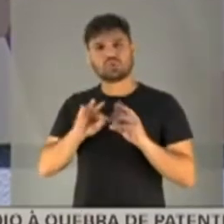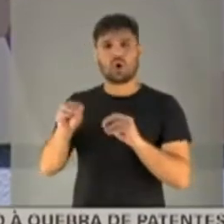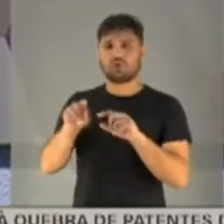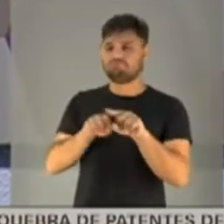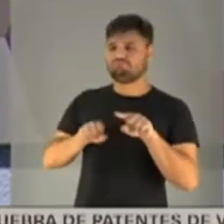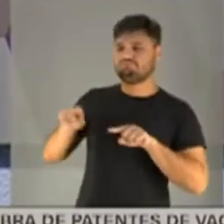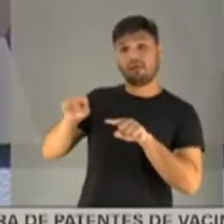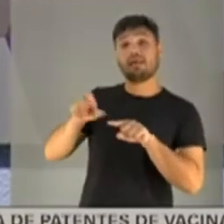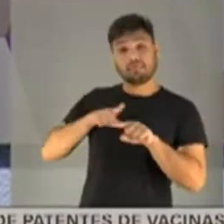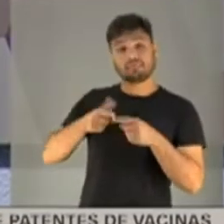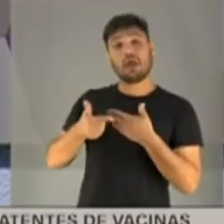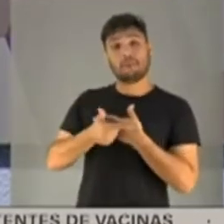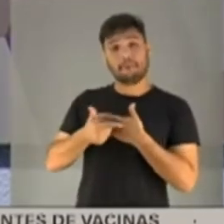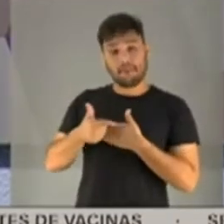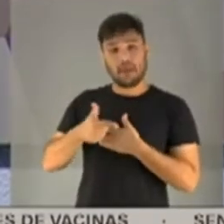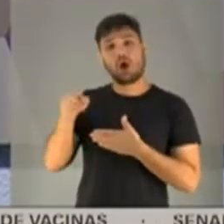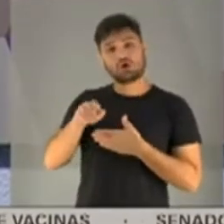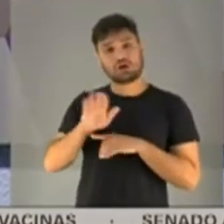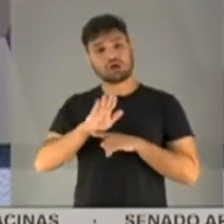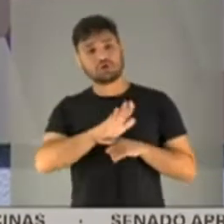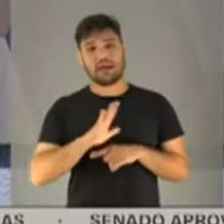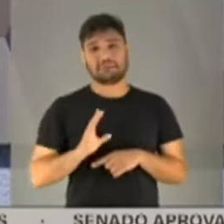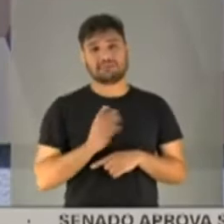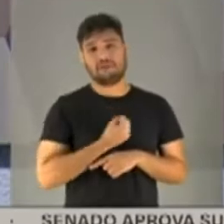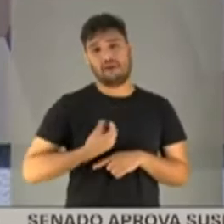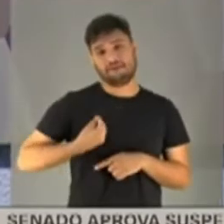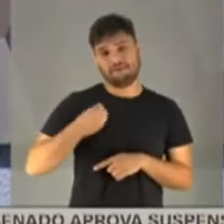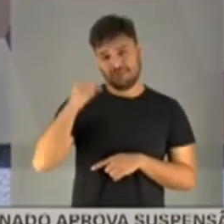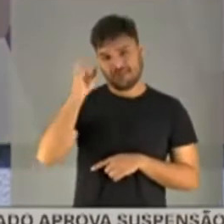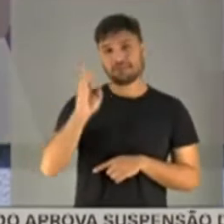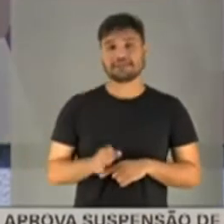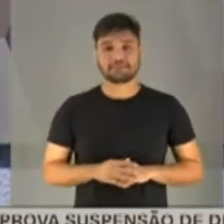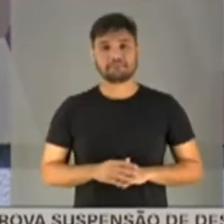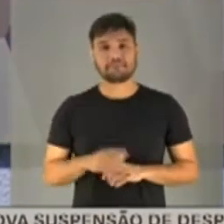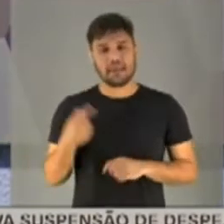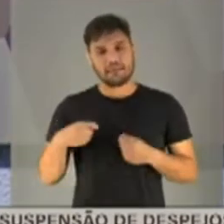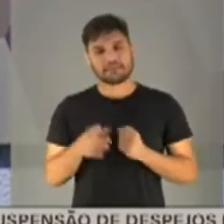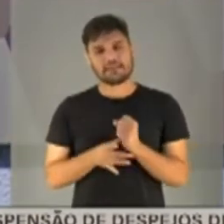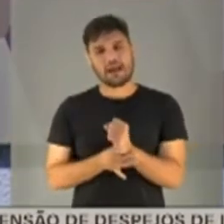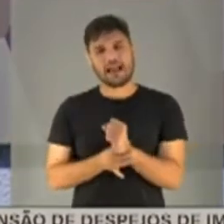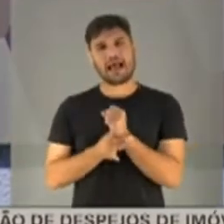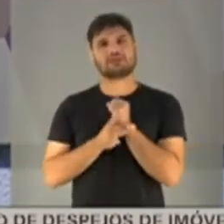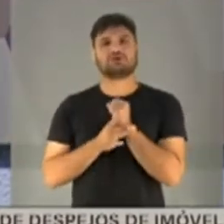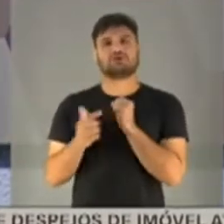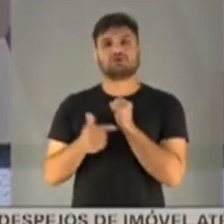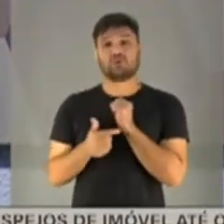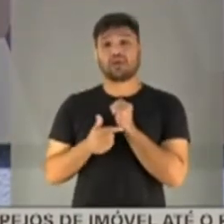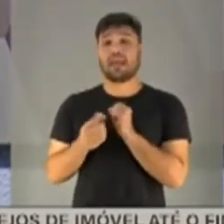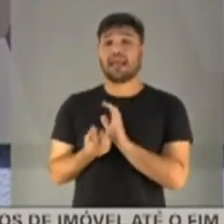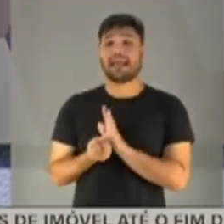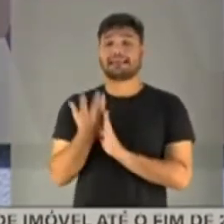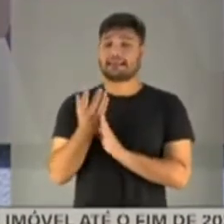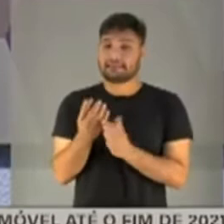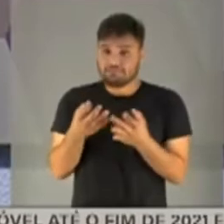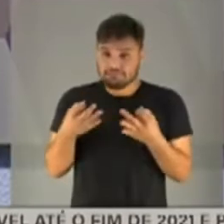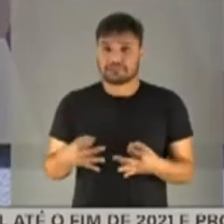tem o dever e tem o que contribuir para salvar as vidas no Brasil. Precisamos garantir, a partir dessa liderança, a implementação